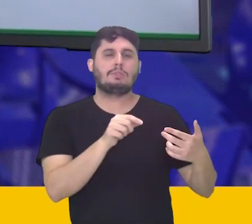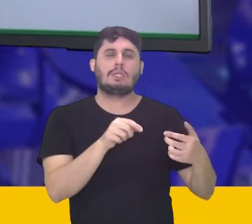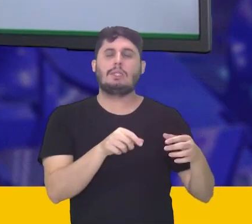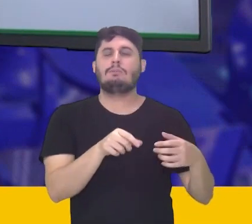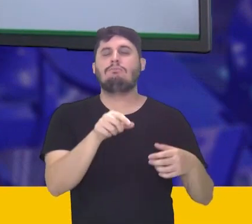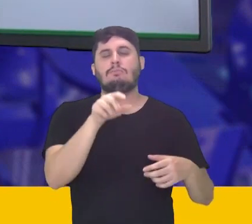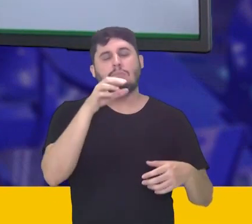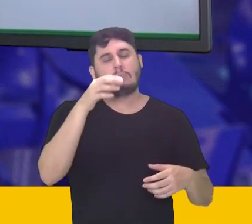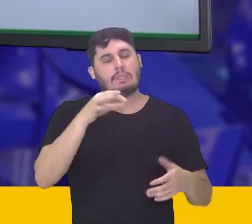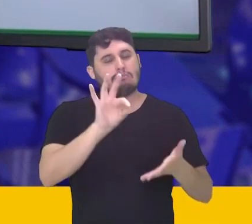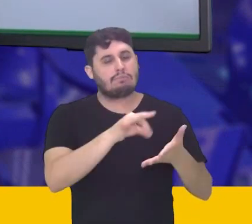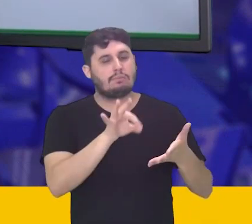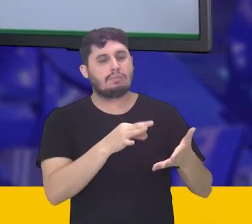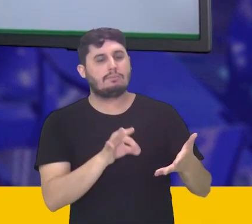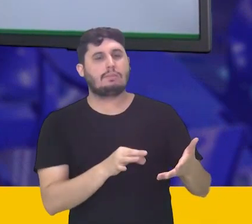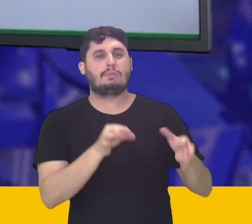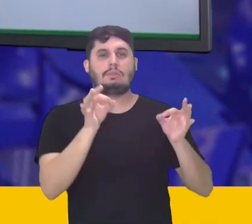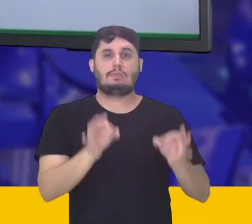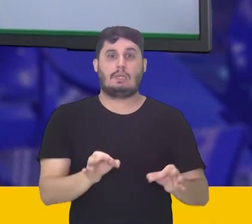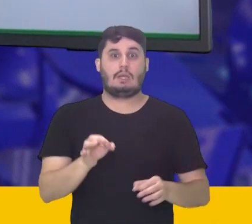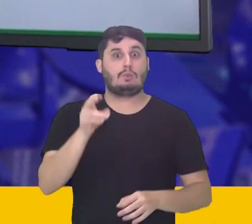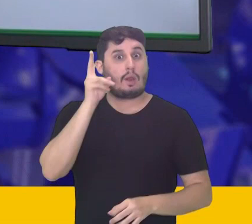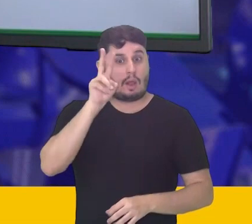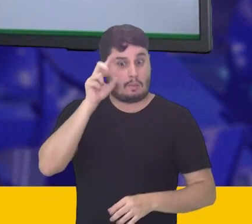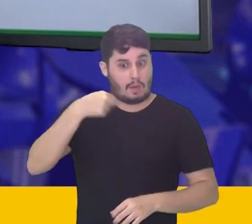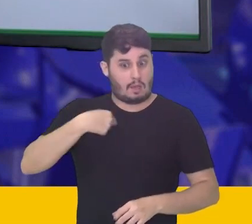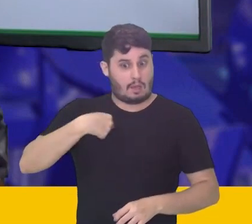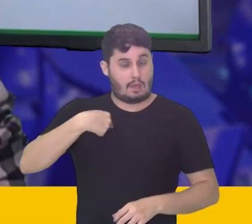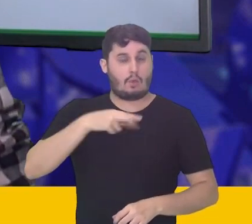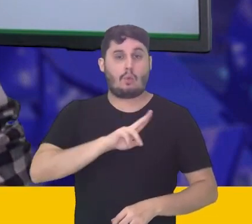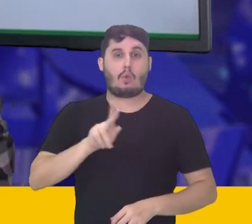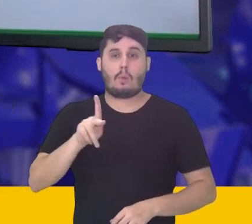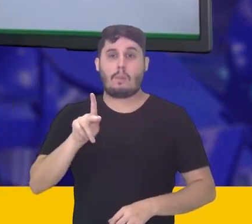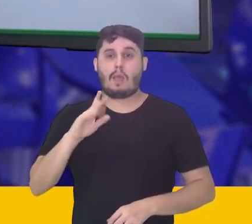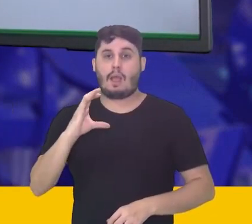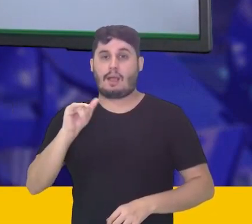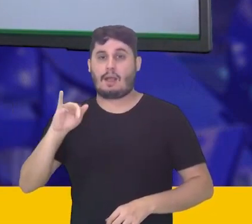material, certo? Lembrando que eu sou o professor Caio e